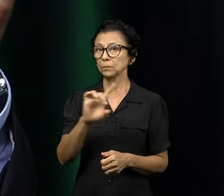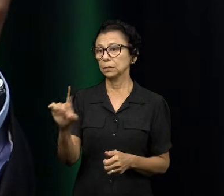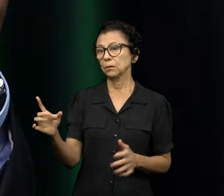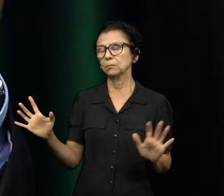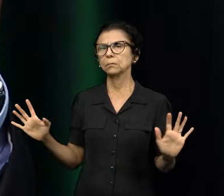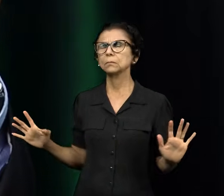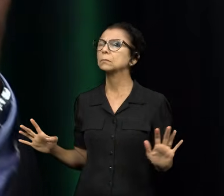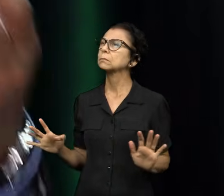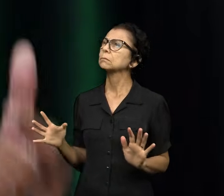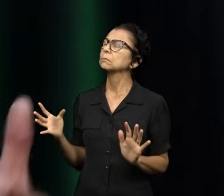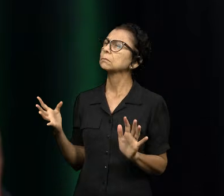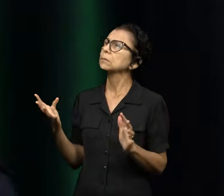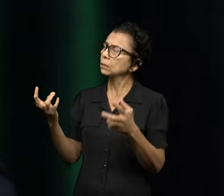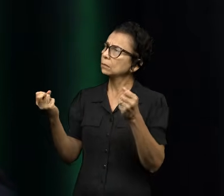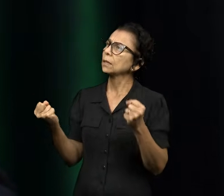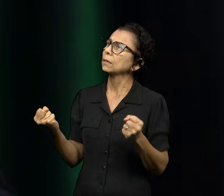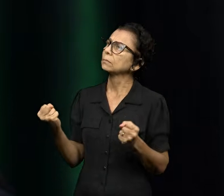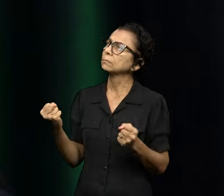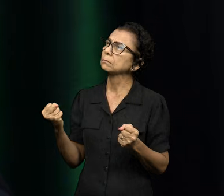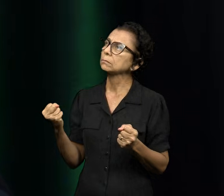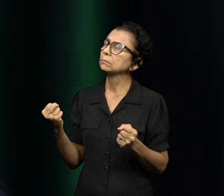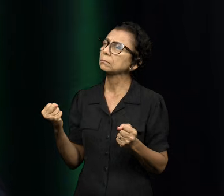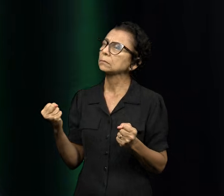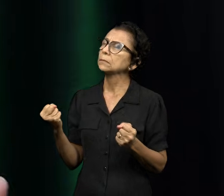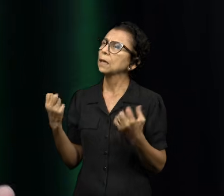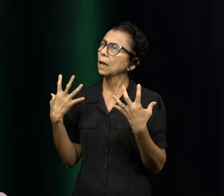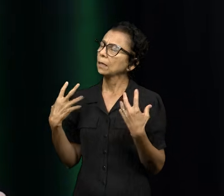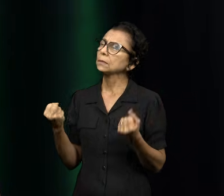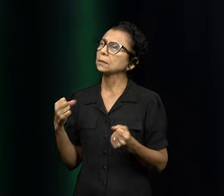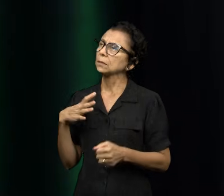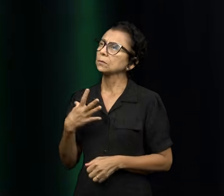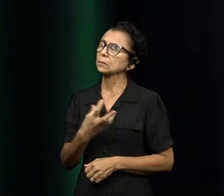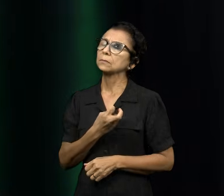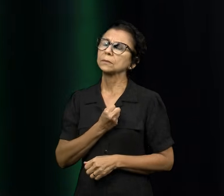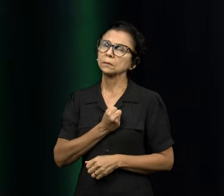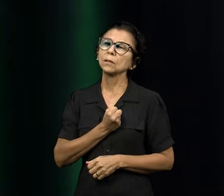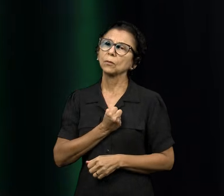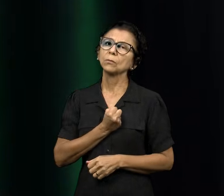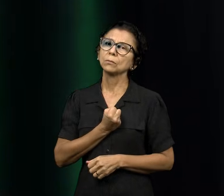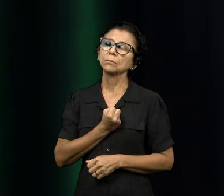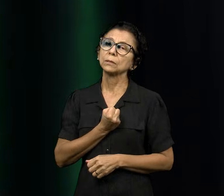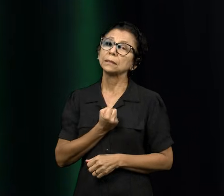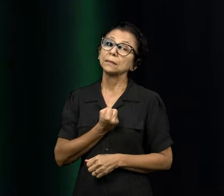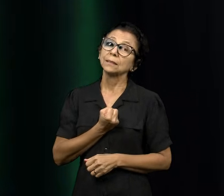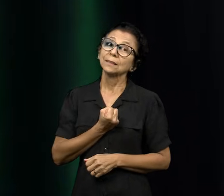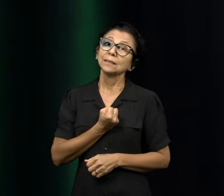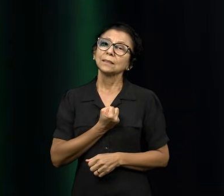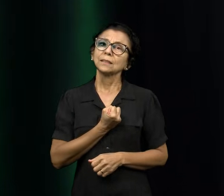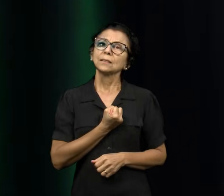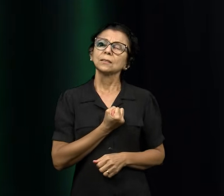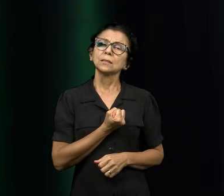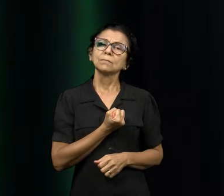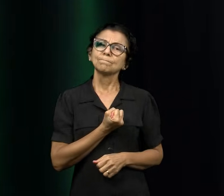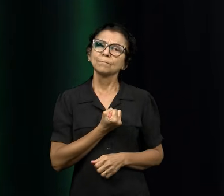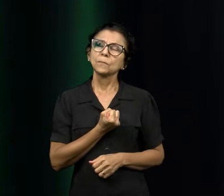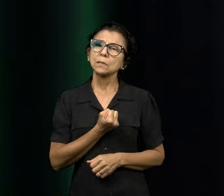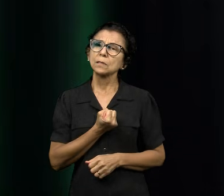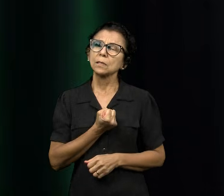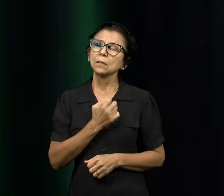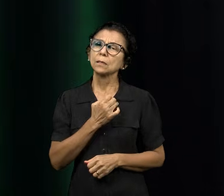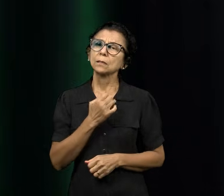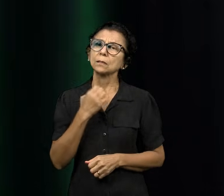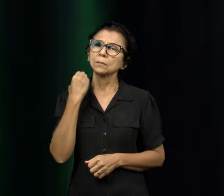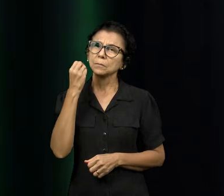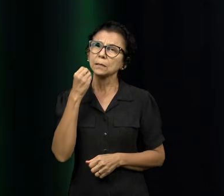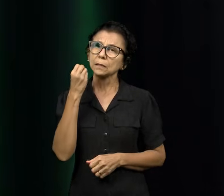você, a dizer assim, Senhor, eu quero essa salvação, eu aceito. Né? É a hora que o homem ele toma